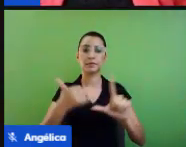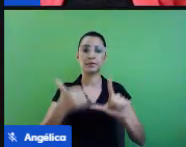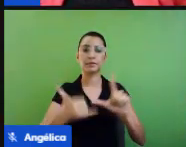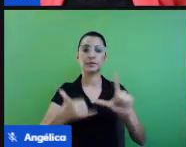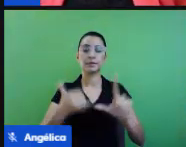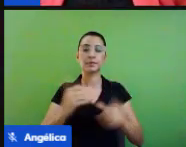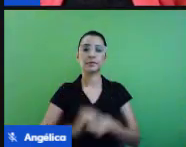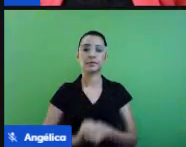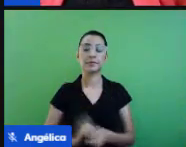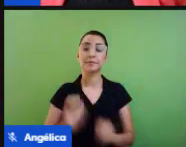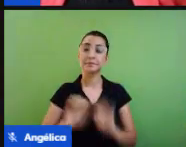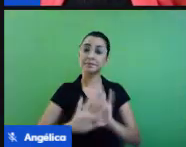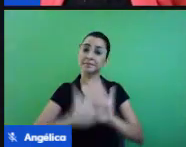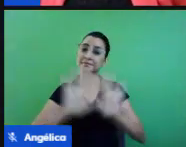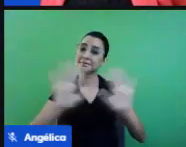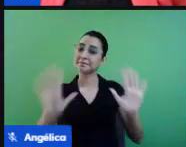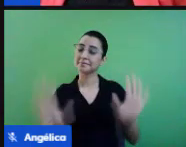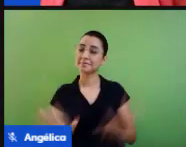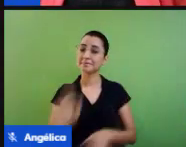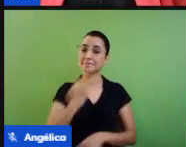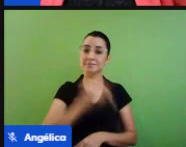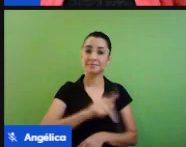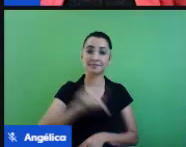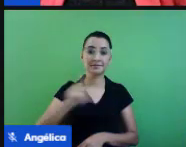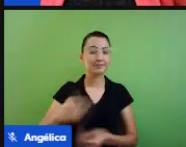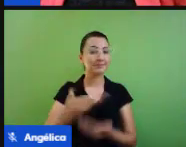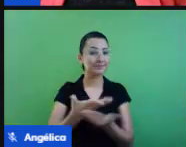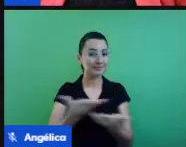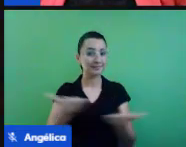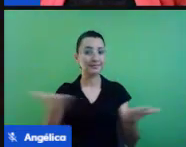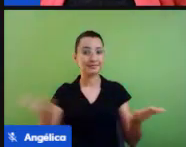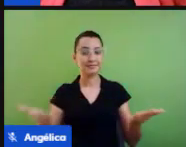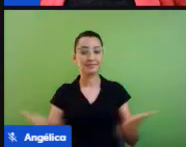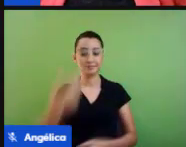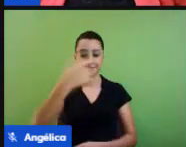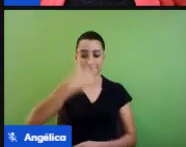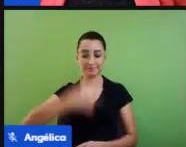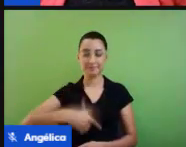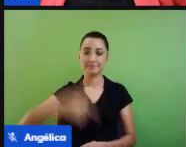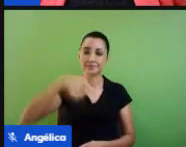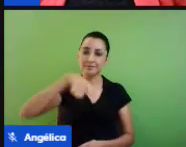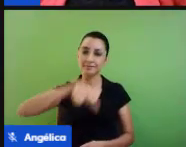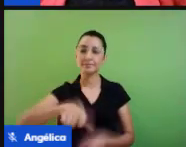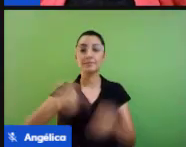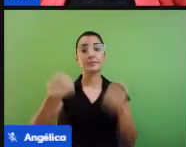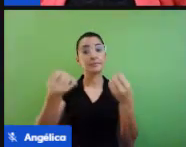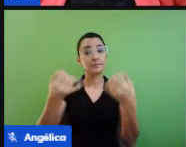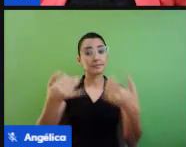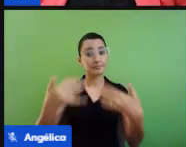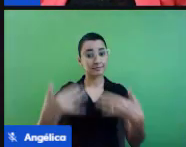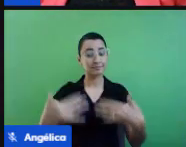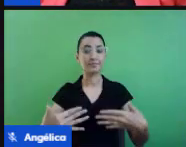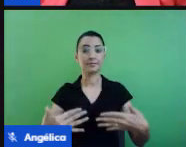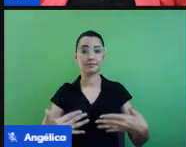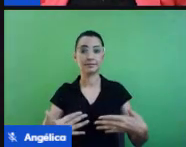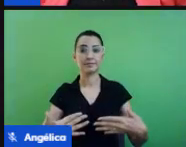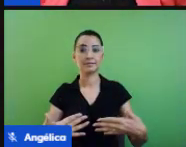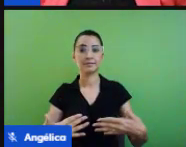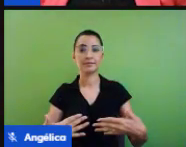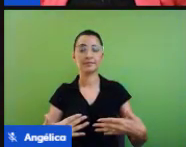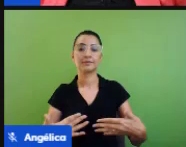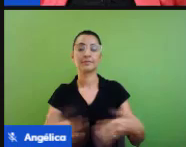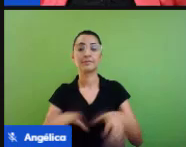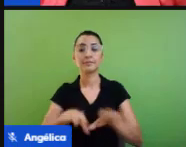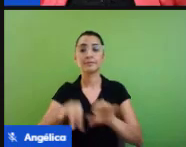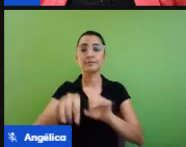Olá, professores e professoras. Eu estou aqui mais uma vez para falar com vocês nesta formação sobre